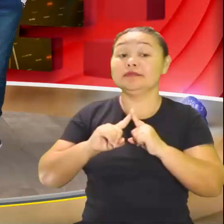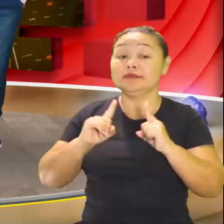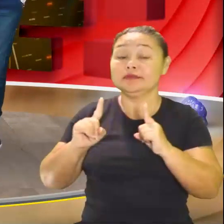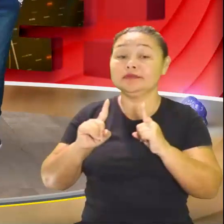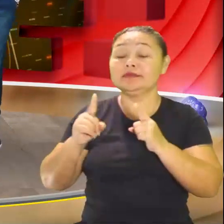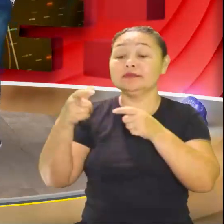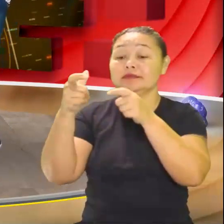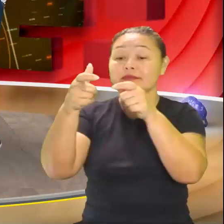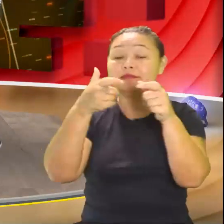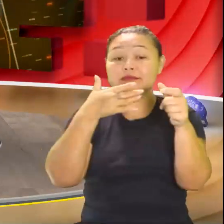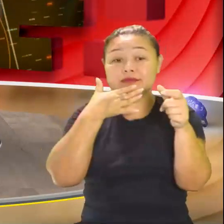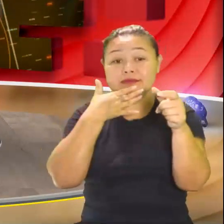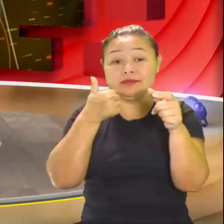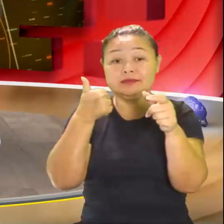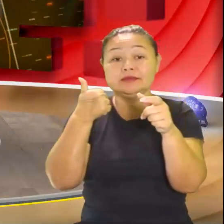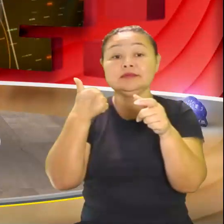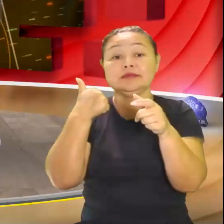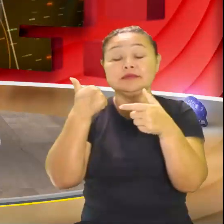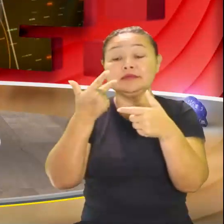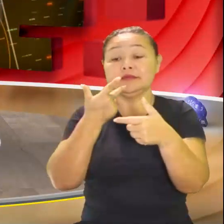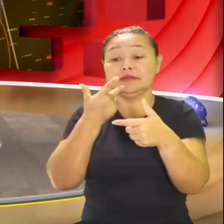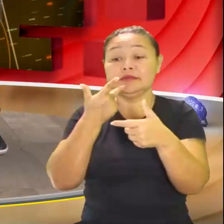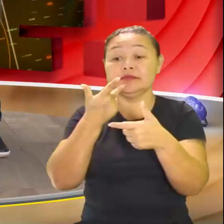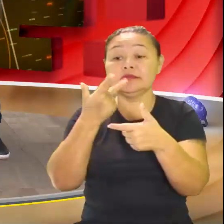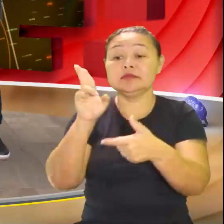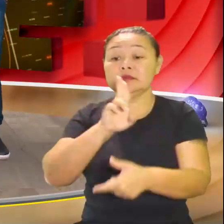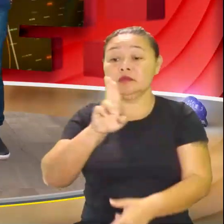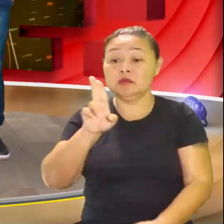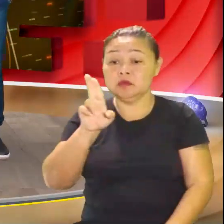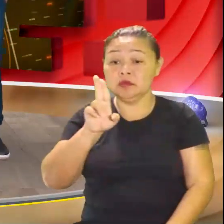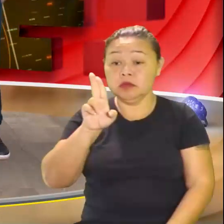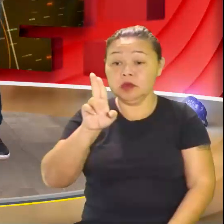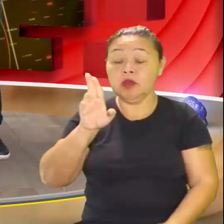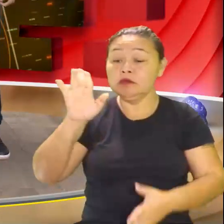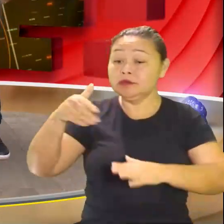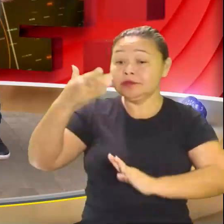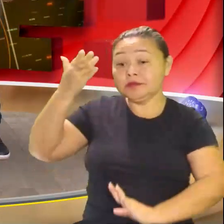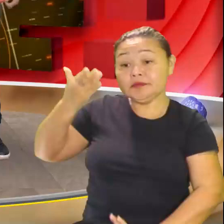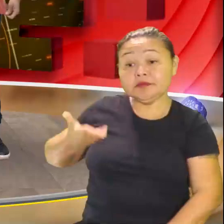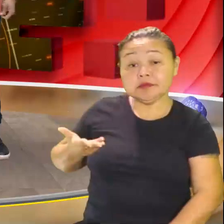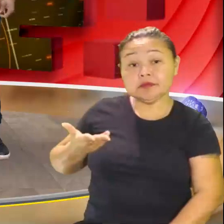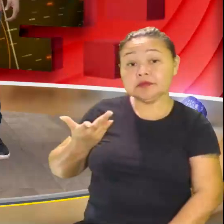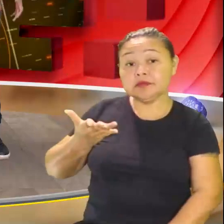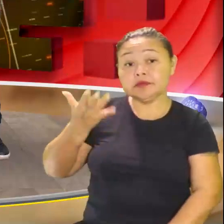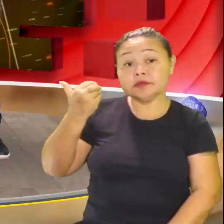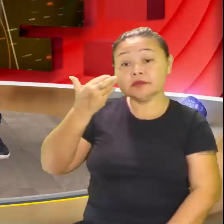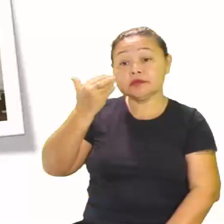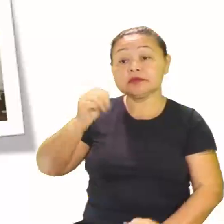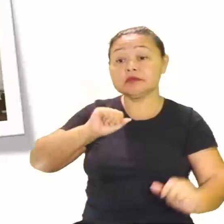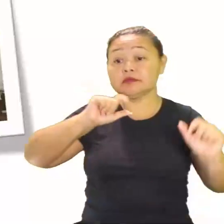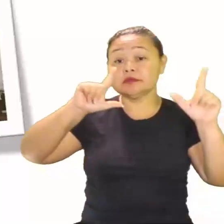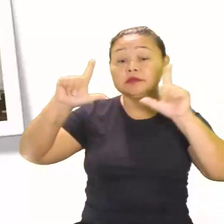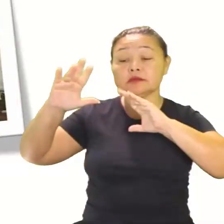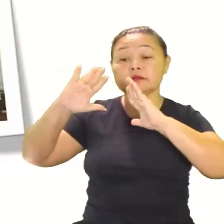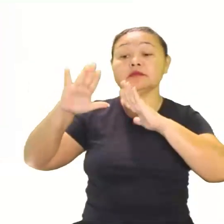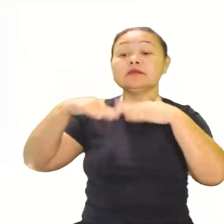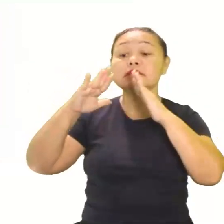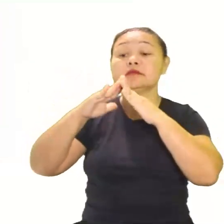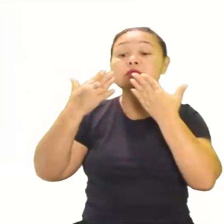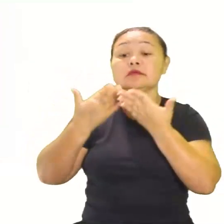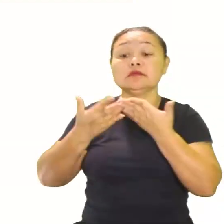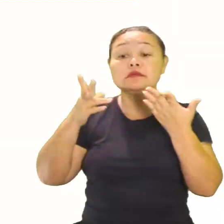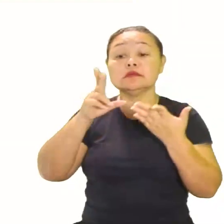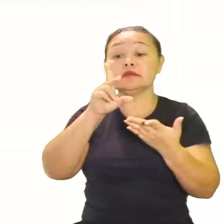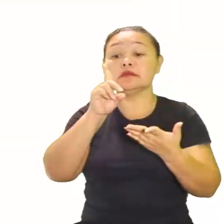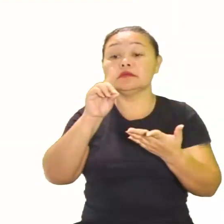gente vai localizar melhor essa escola e vai falar aí o nome dela, fazer a nossa homenagem do dia. Então vamos lá, olha lá na telinha. A escola do dia